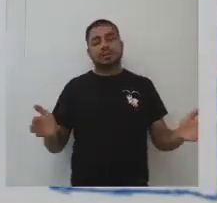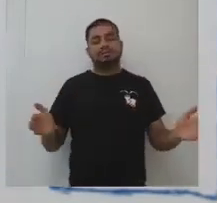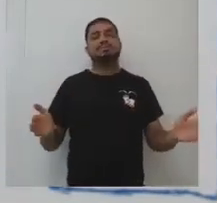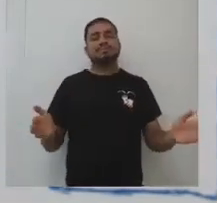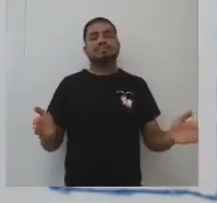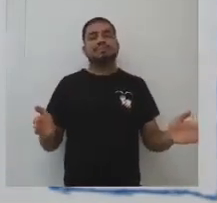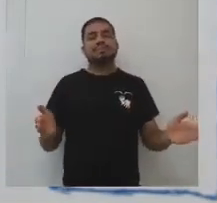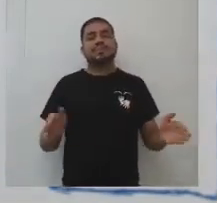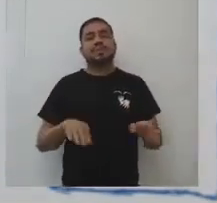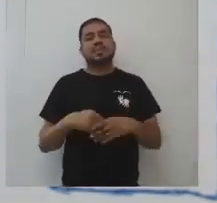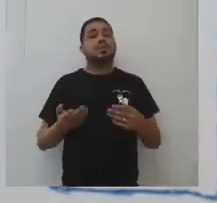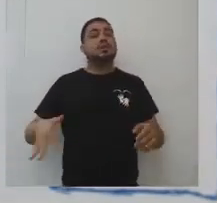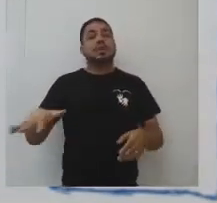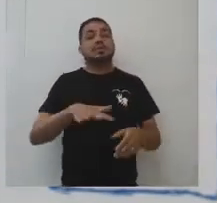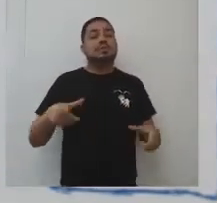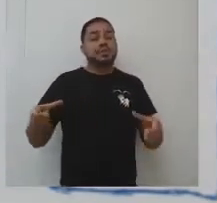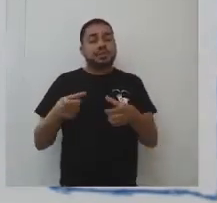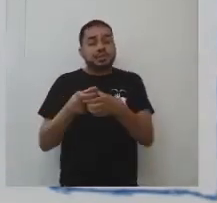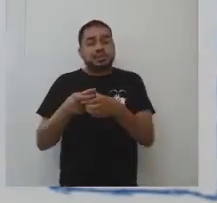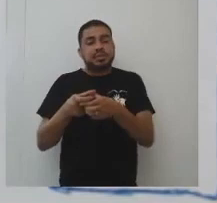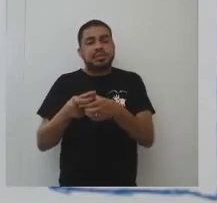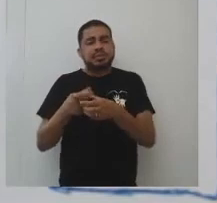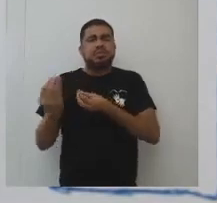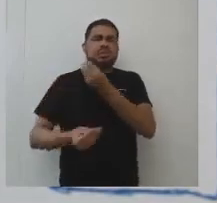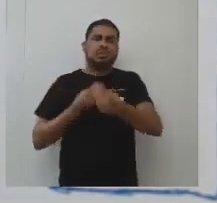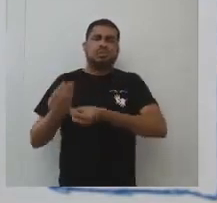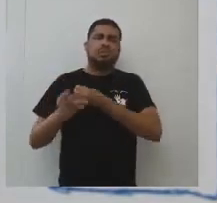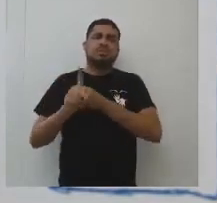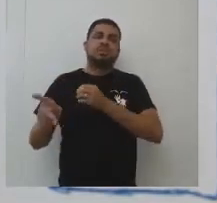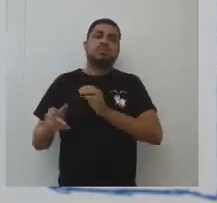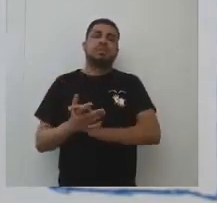distância aumenta, o campo diminui. Como, professor?